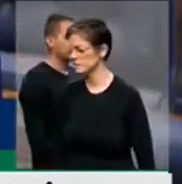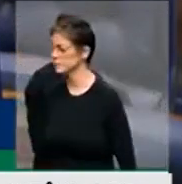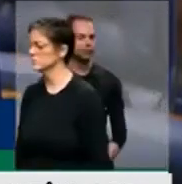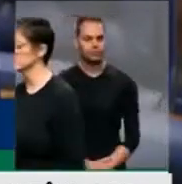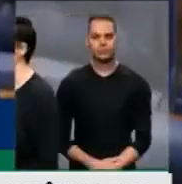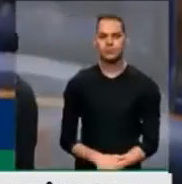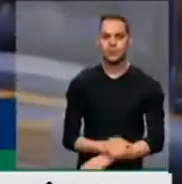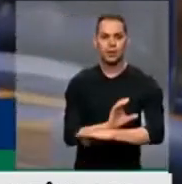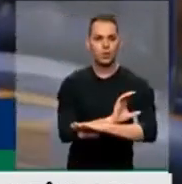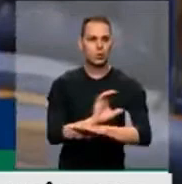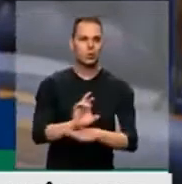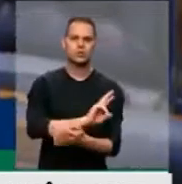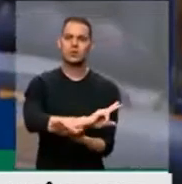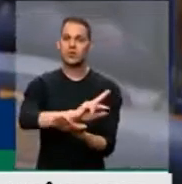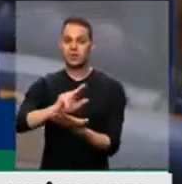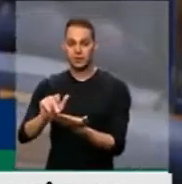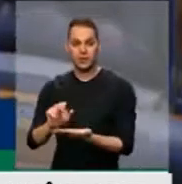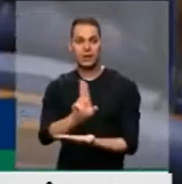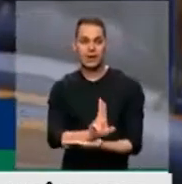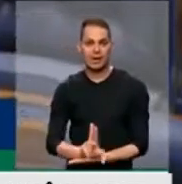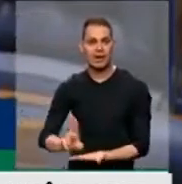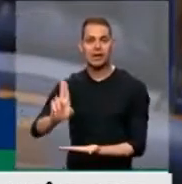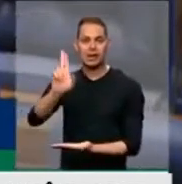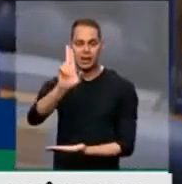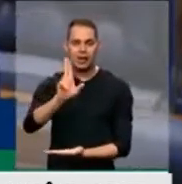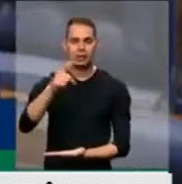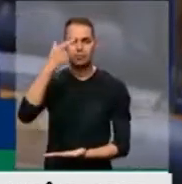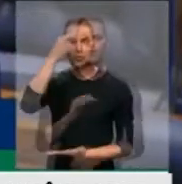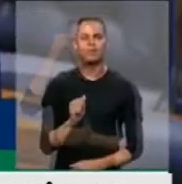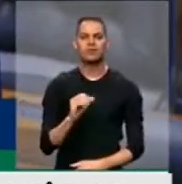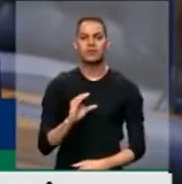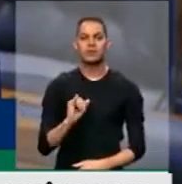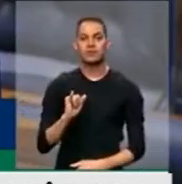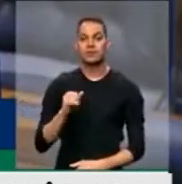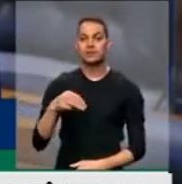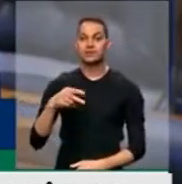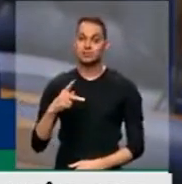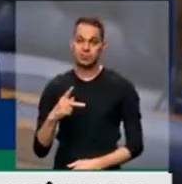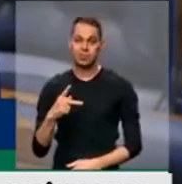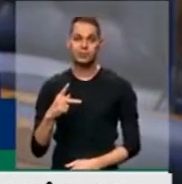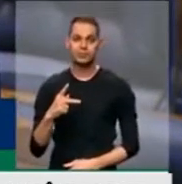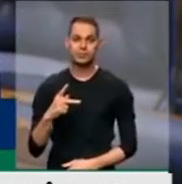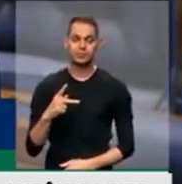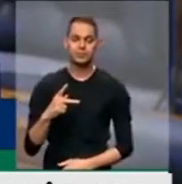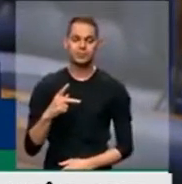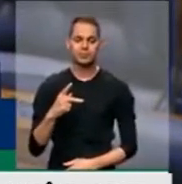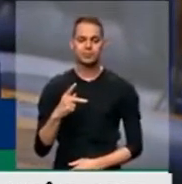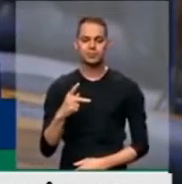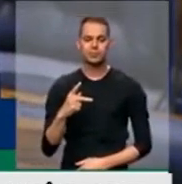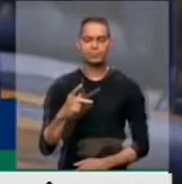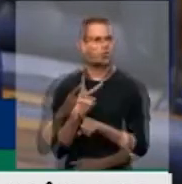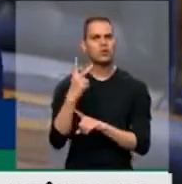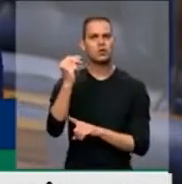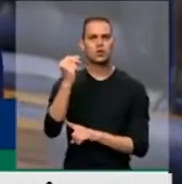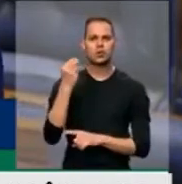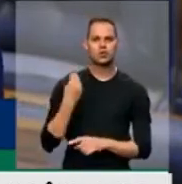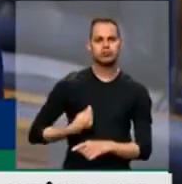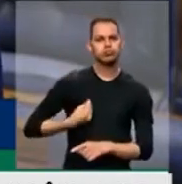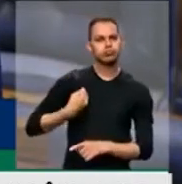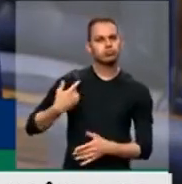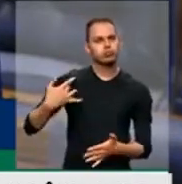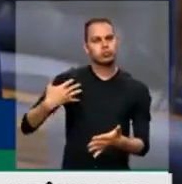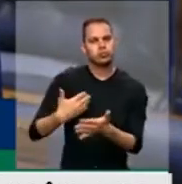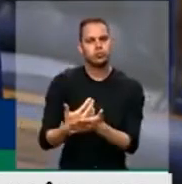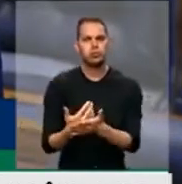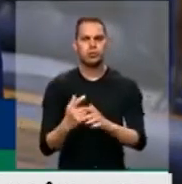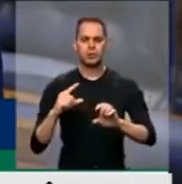universitários, curso de ensino superior, que foi a FACIMP. Ele, portanto, foi um vitorioso, um grande empresário,